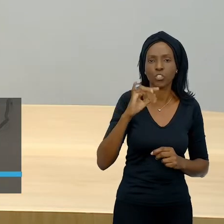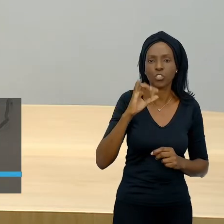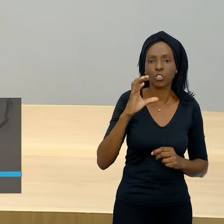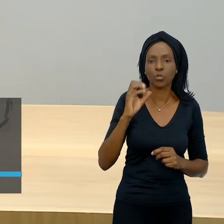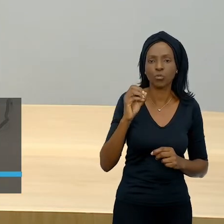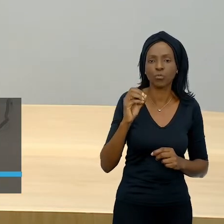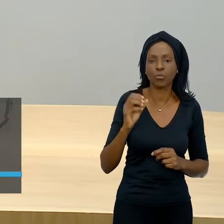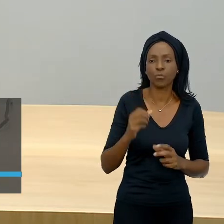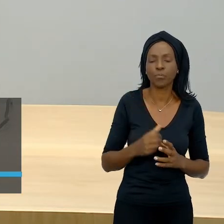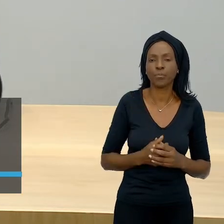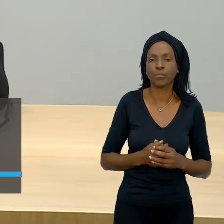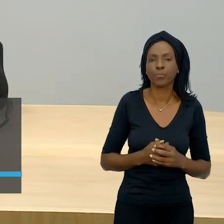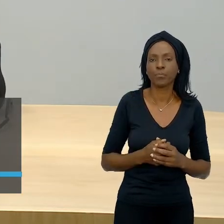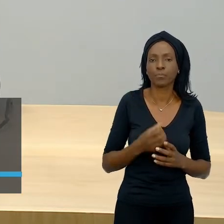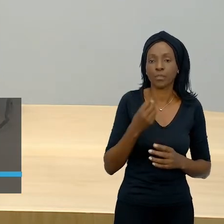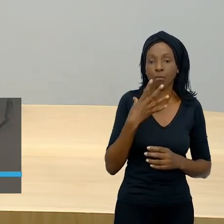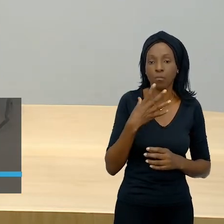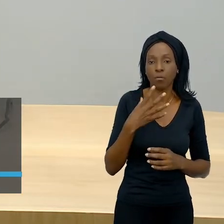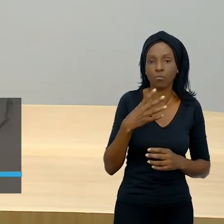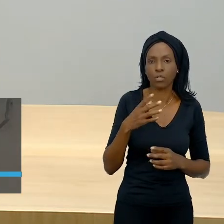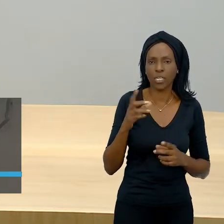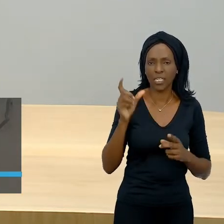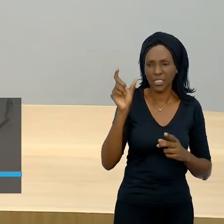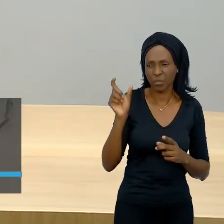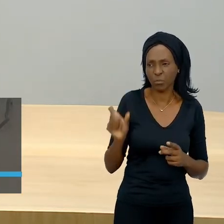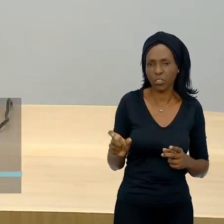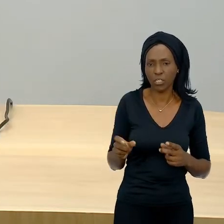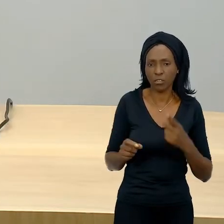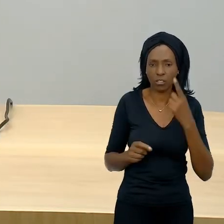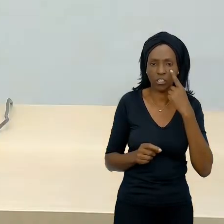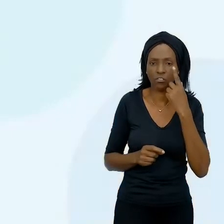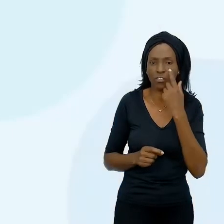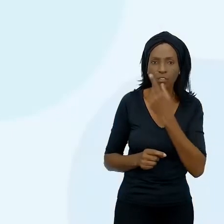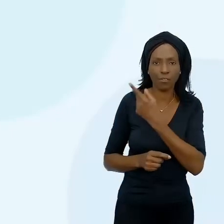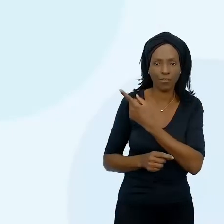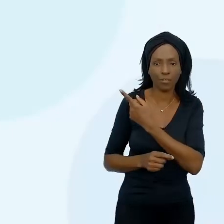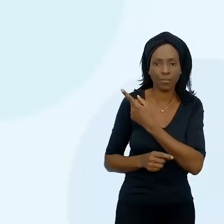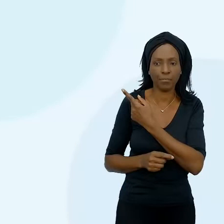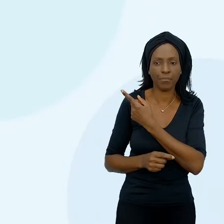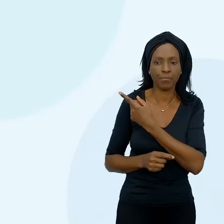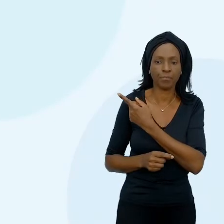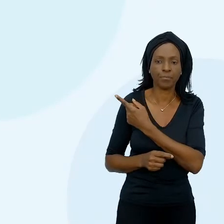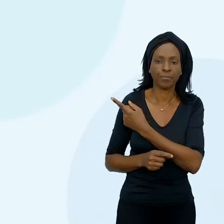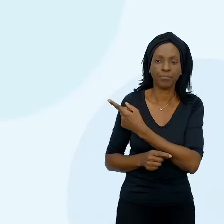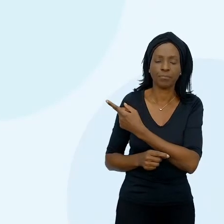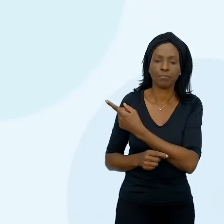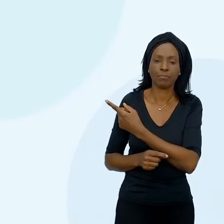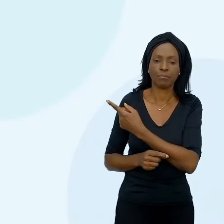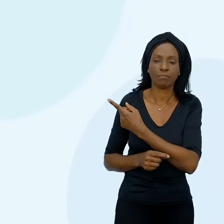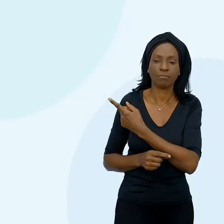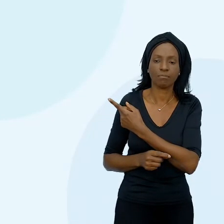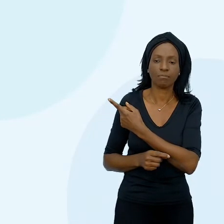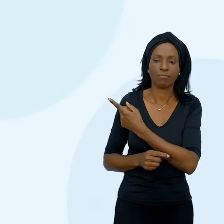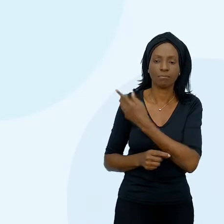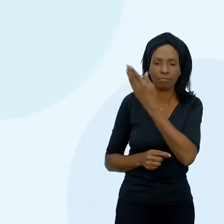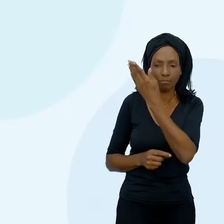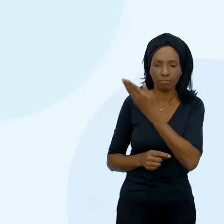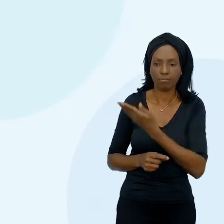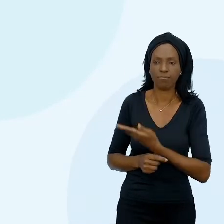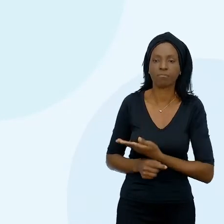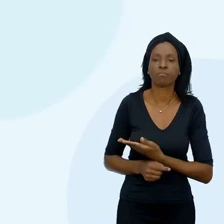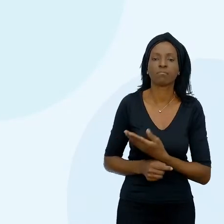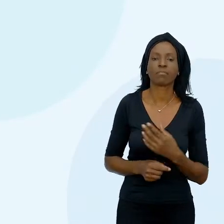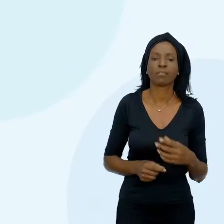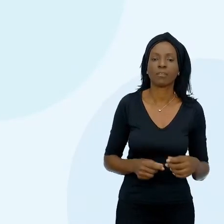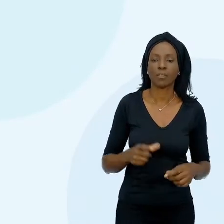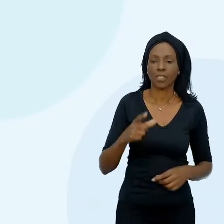Bom, esse modelo panóptico, como vai aí na tela para vocês, como ele é? Ele é assim. Tem